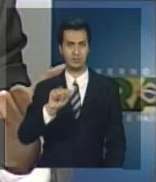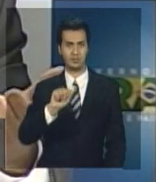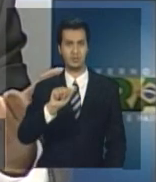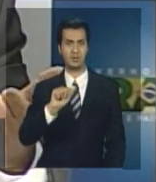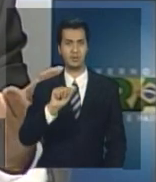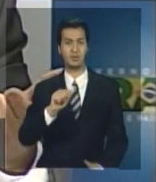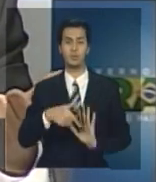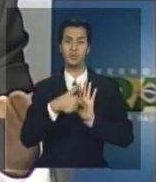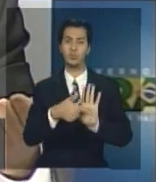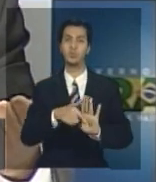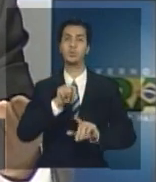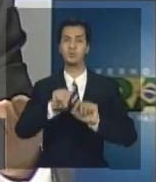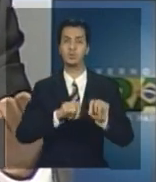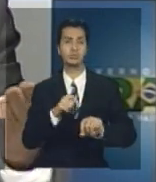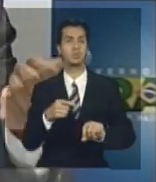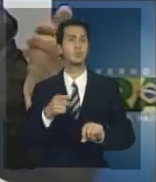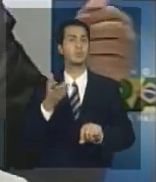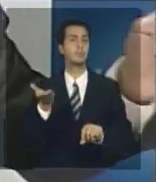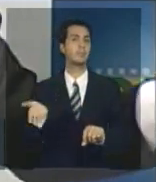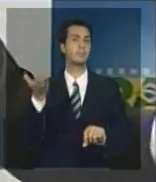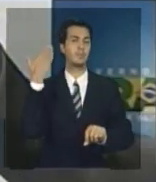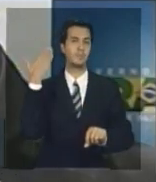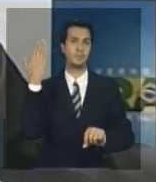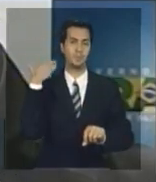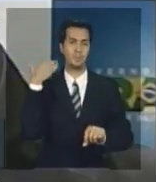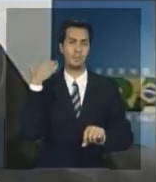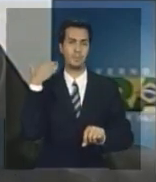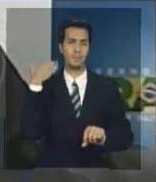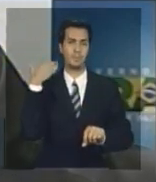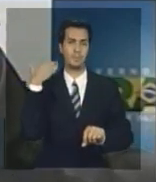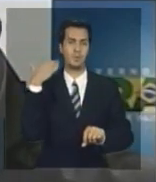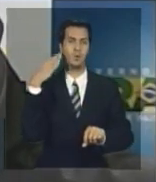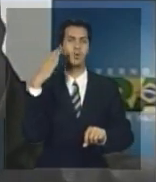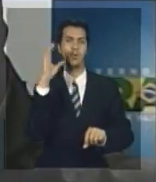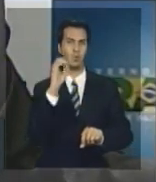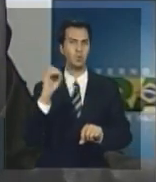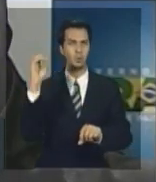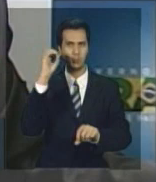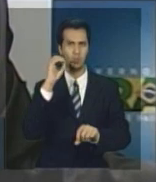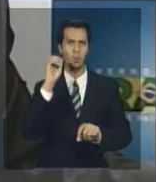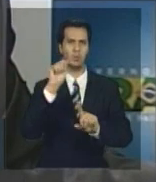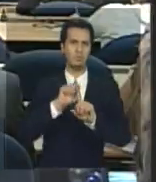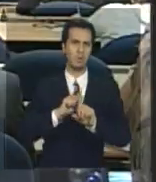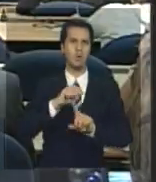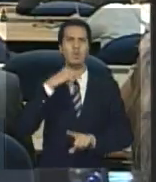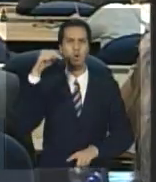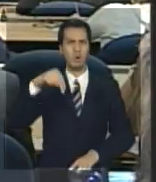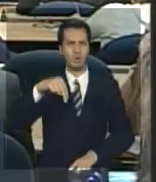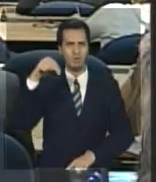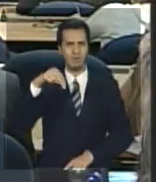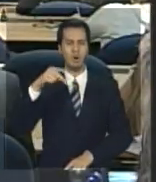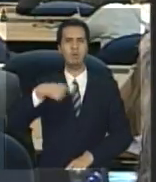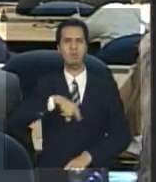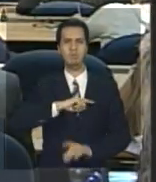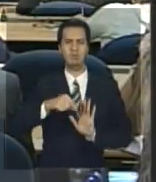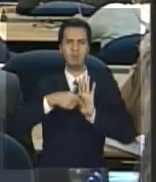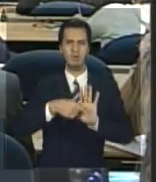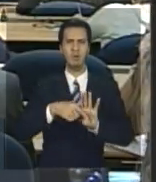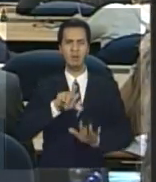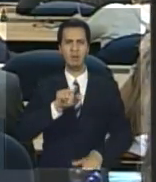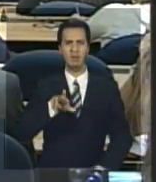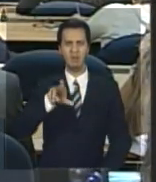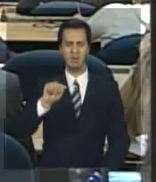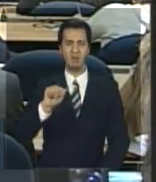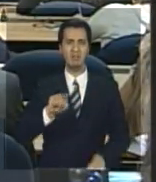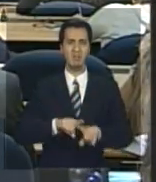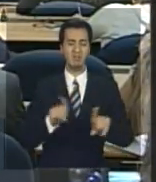ao Lira que foi apresentado em outubro ou novembro do ano passado, em novembro que nós apresentamos. Apresentamos em